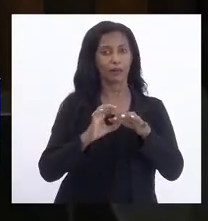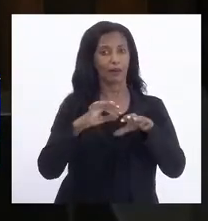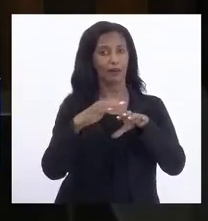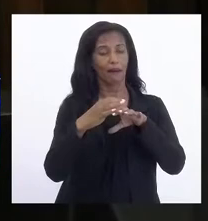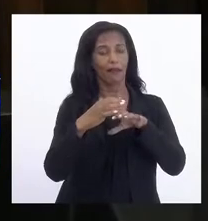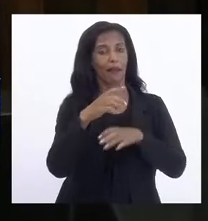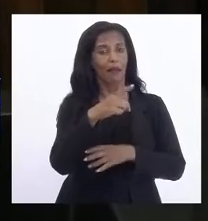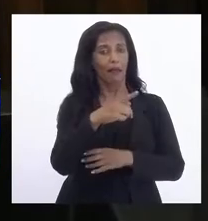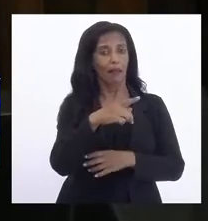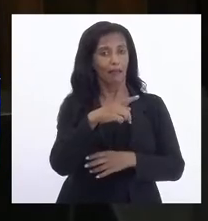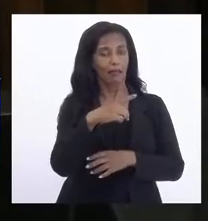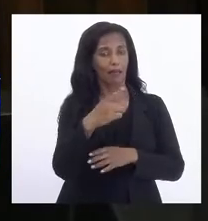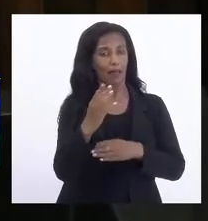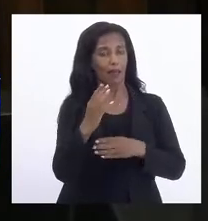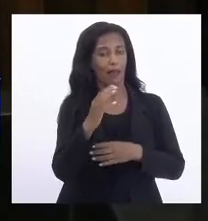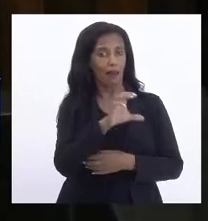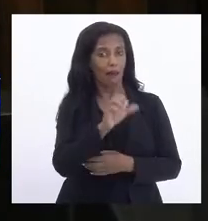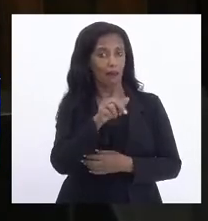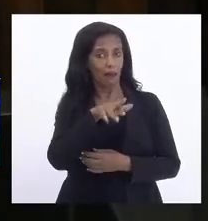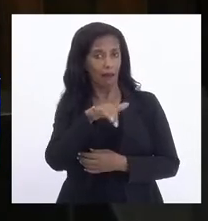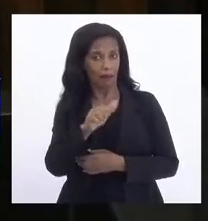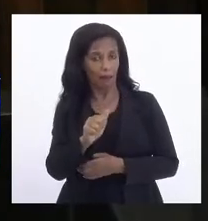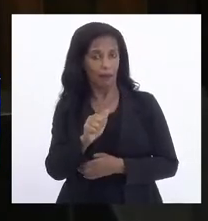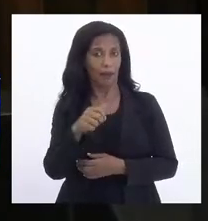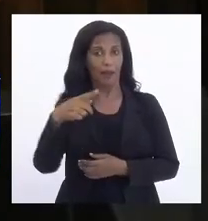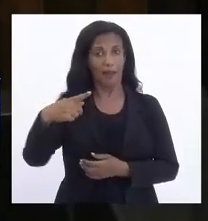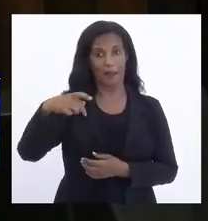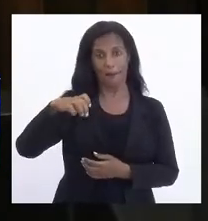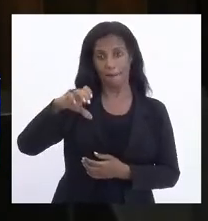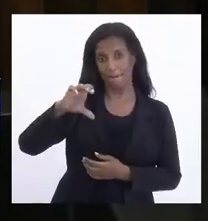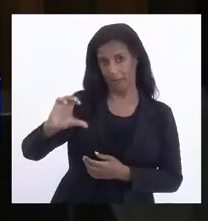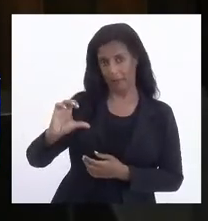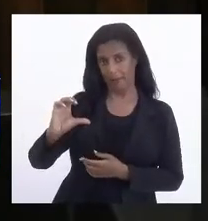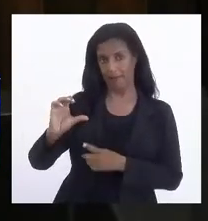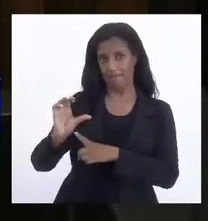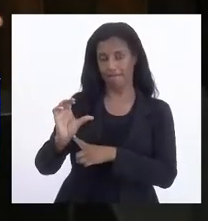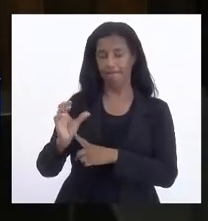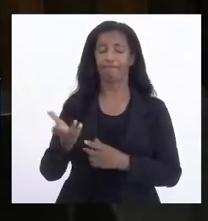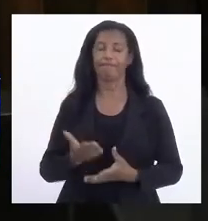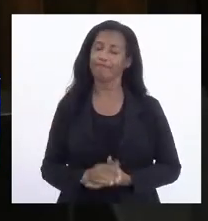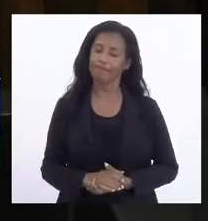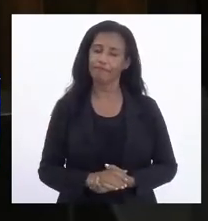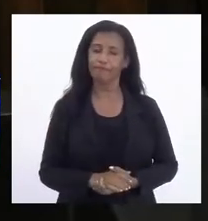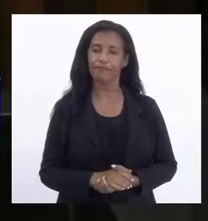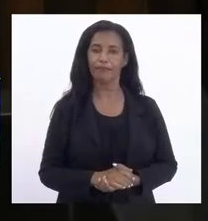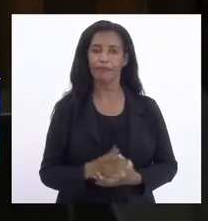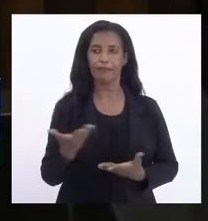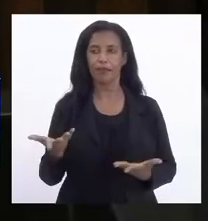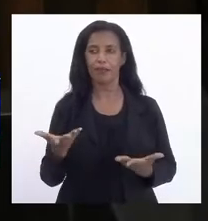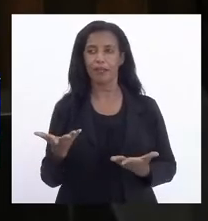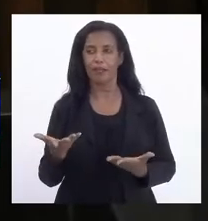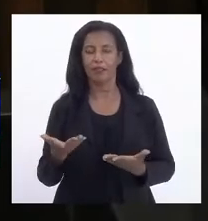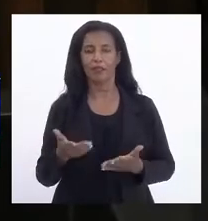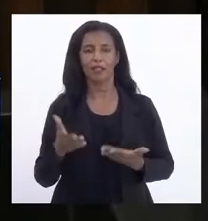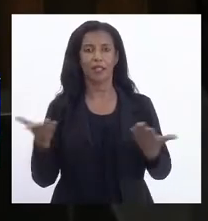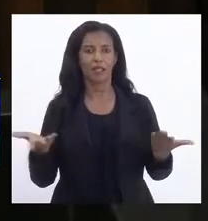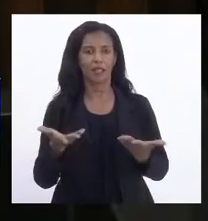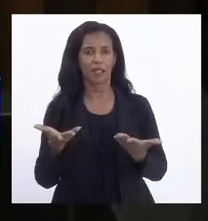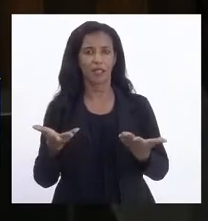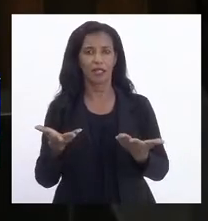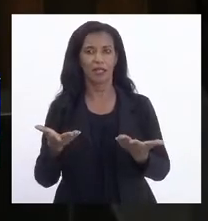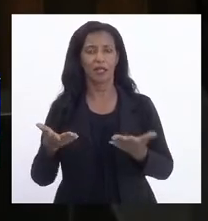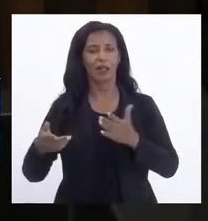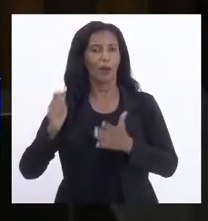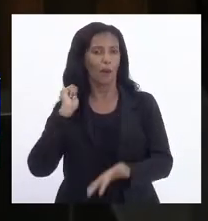a PEC dos precatórios, que, em suma, é não pagar o que deve,